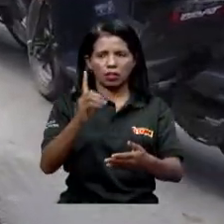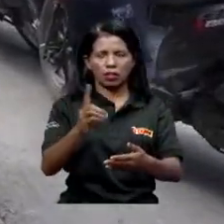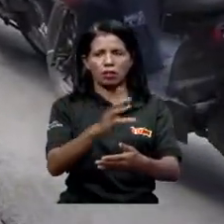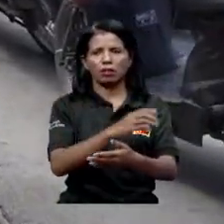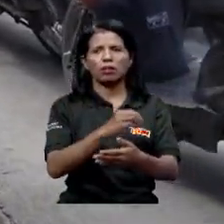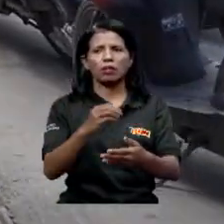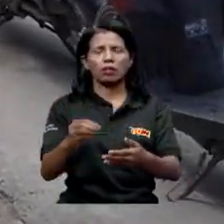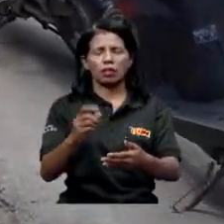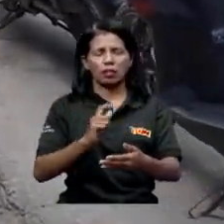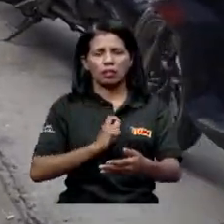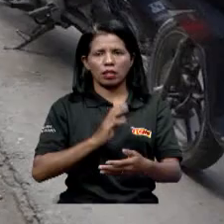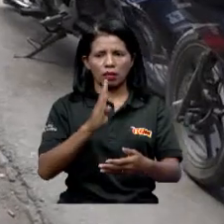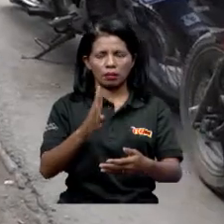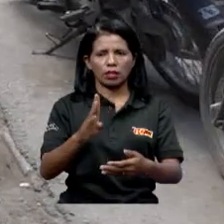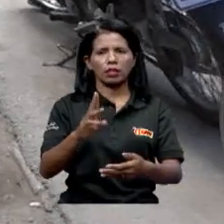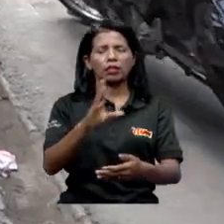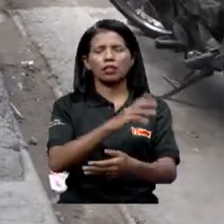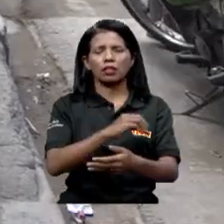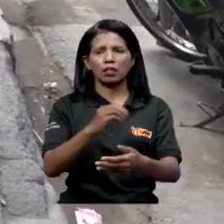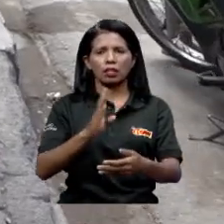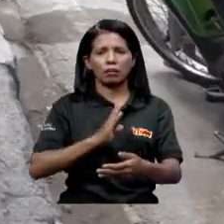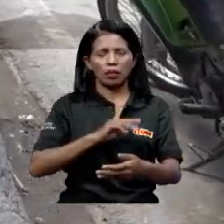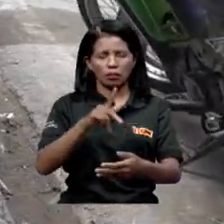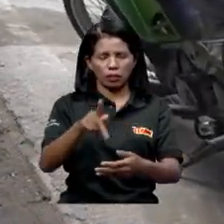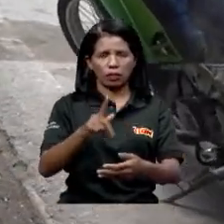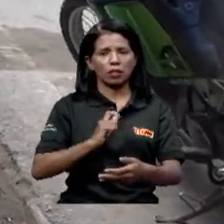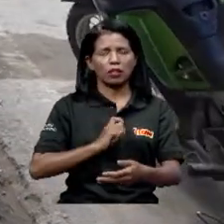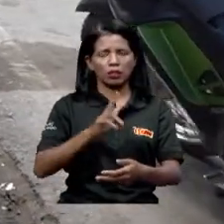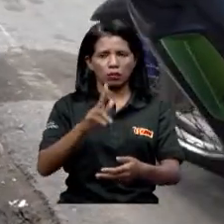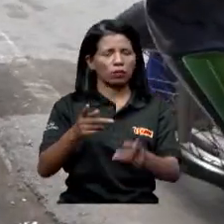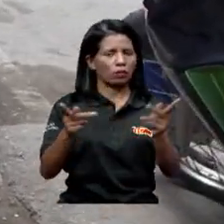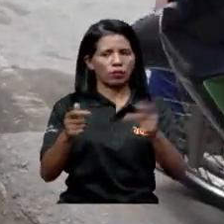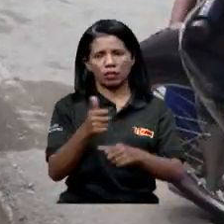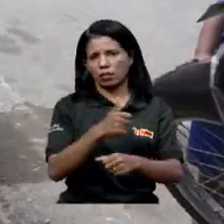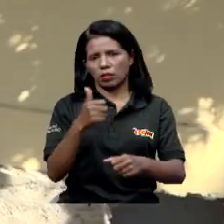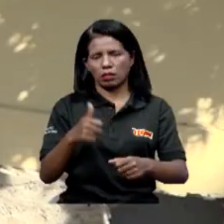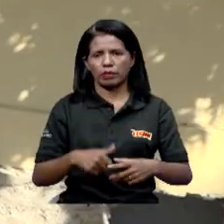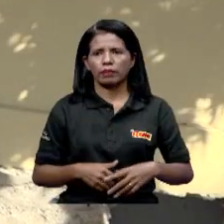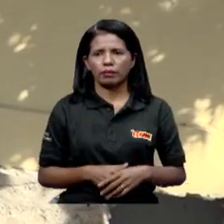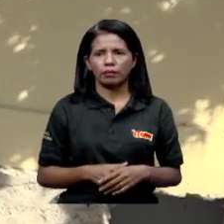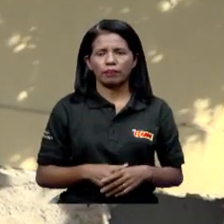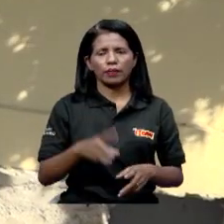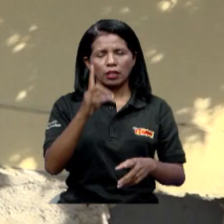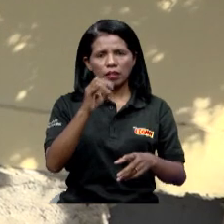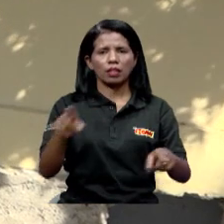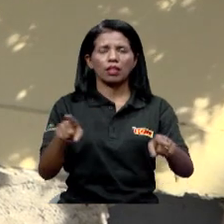hun, taibesi, hudilaran, bebonuk, tasitolu, nofaten seluktan. Dili no real